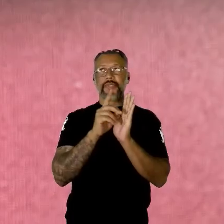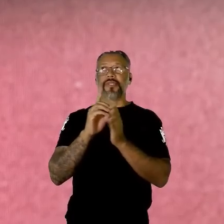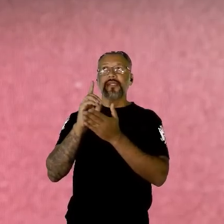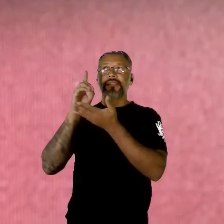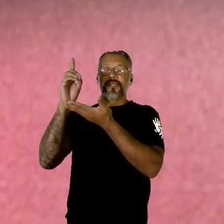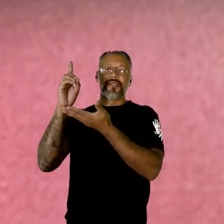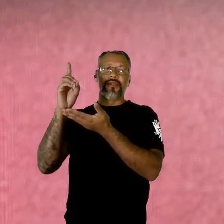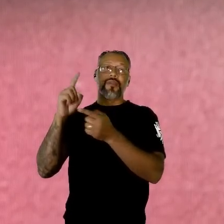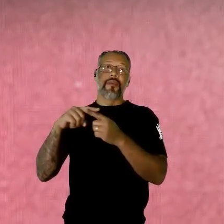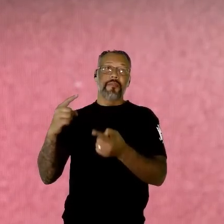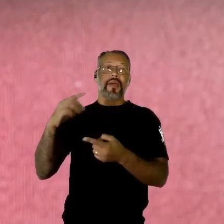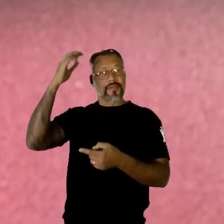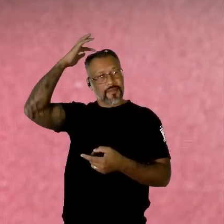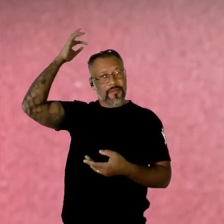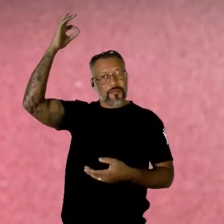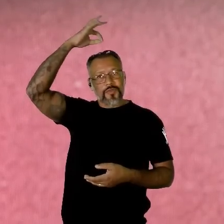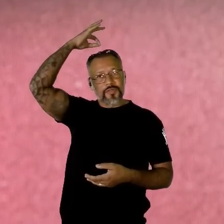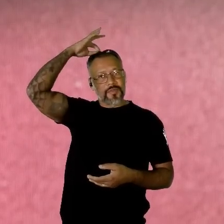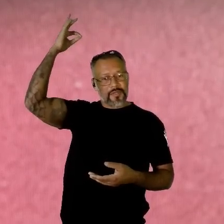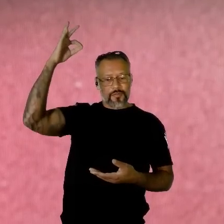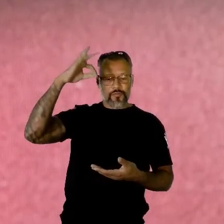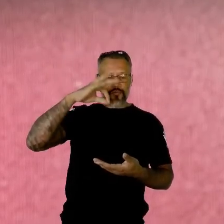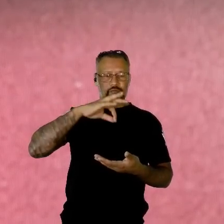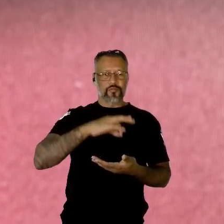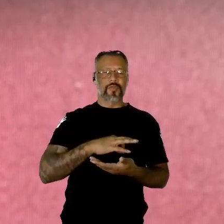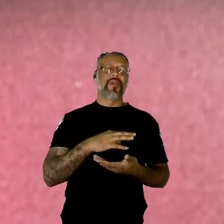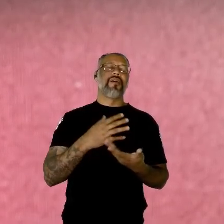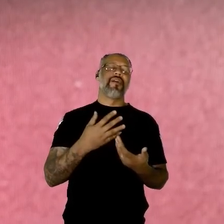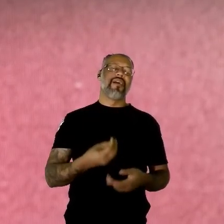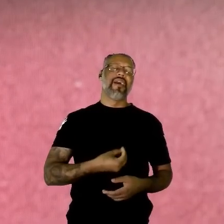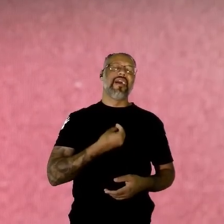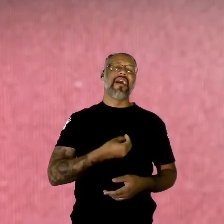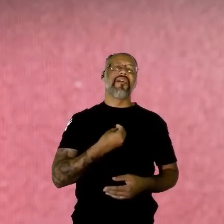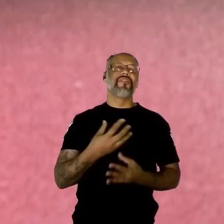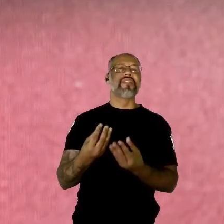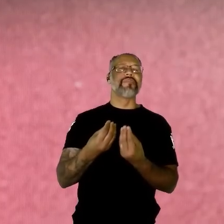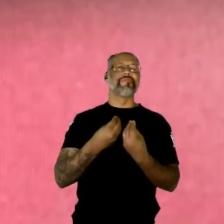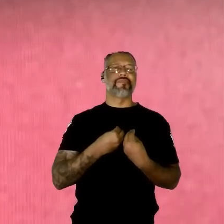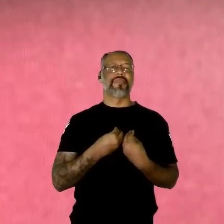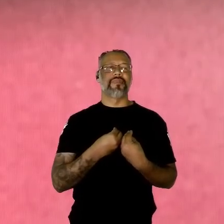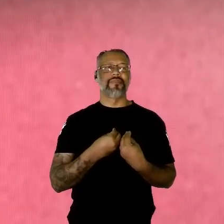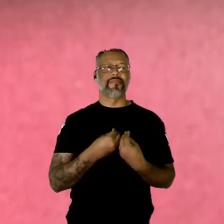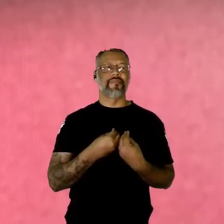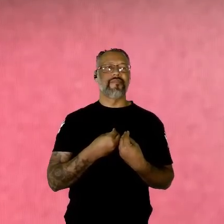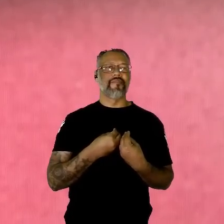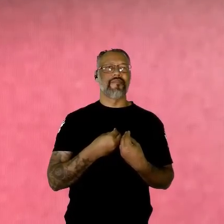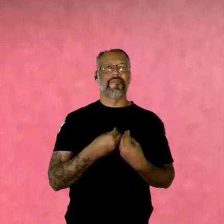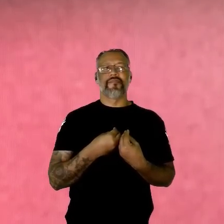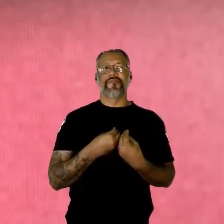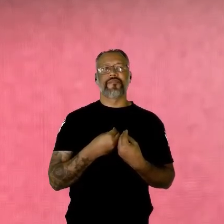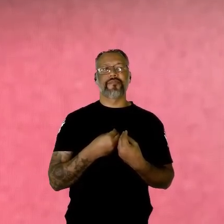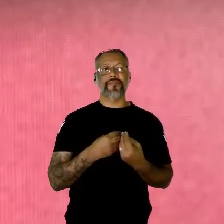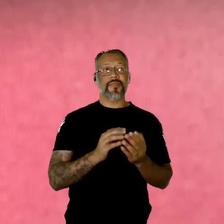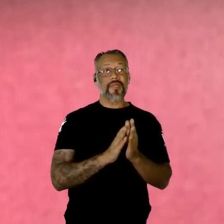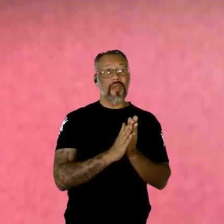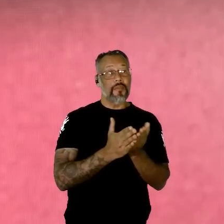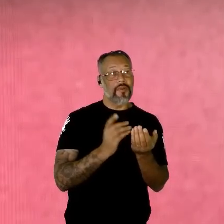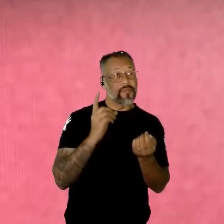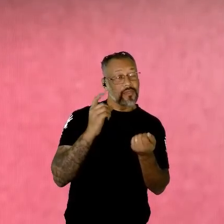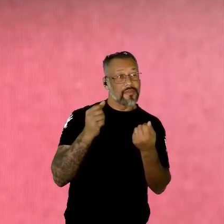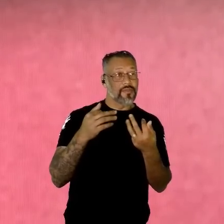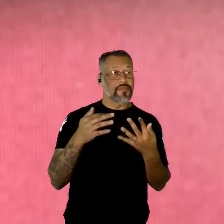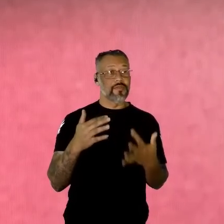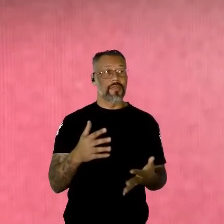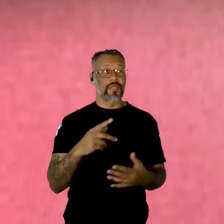constantemente em mim produz vida em Tito capítulos 3 Versículo 5 Paulo vai dizer não